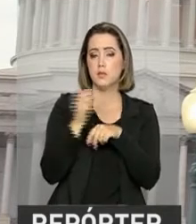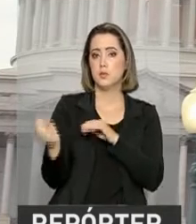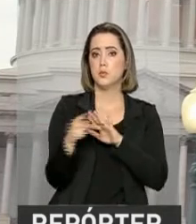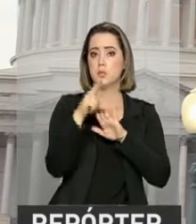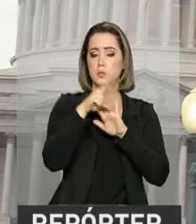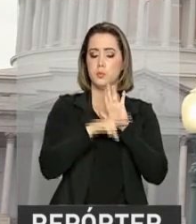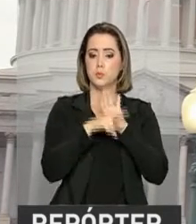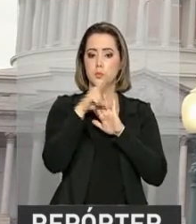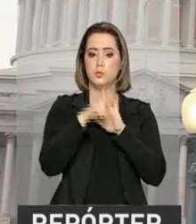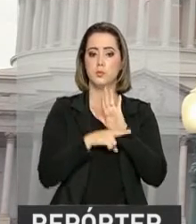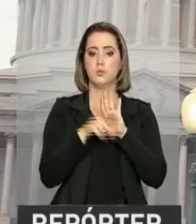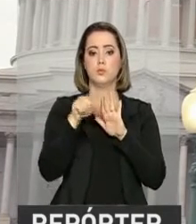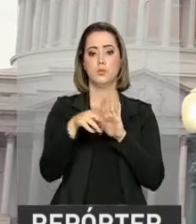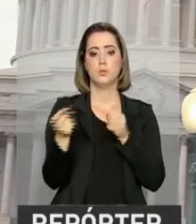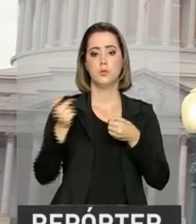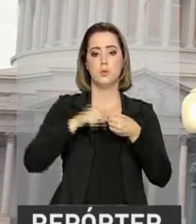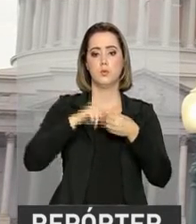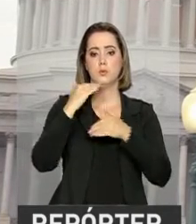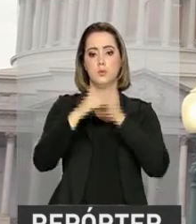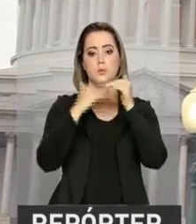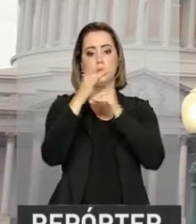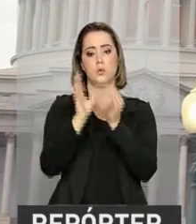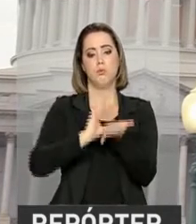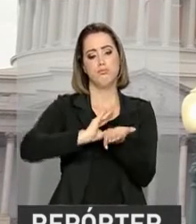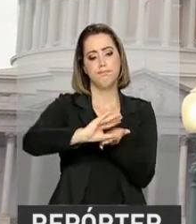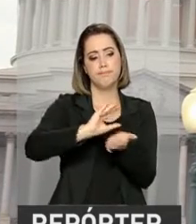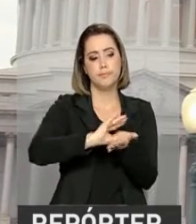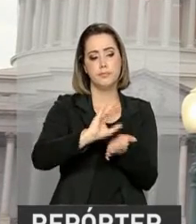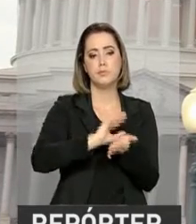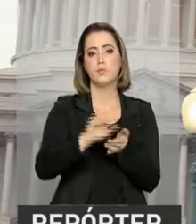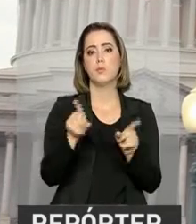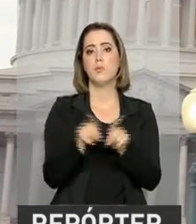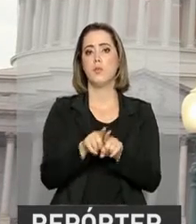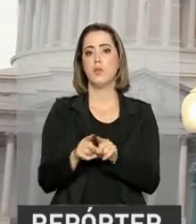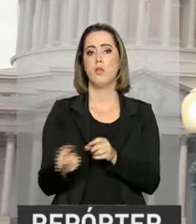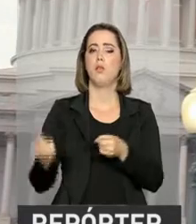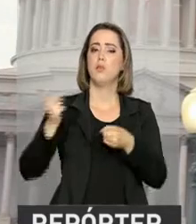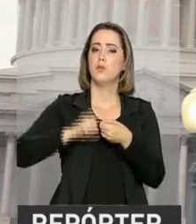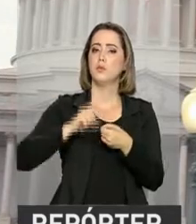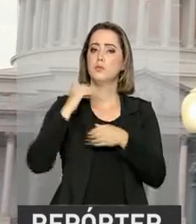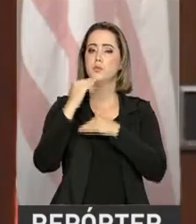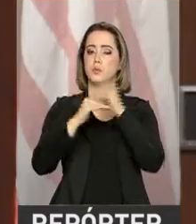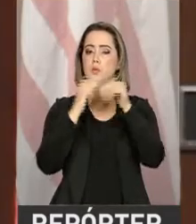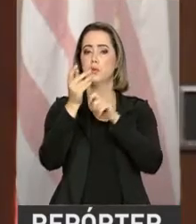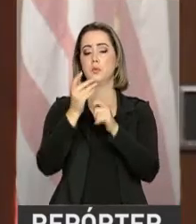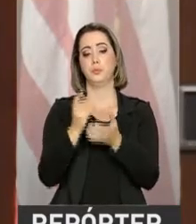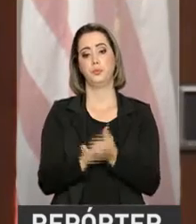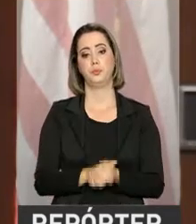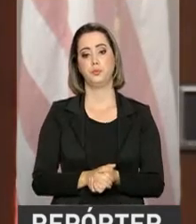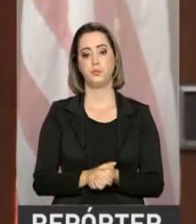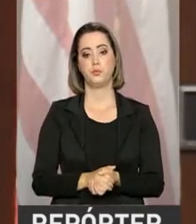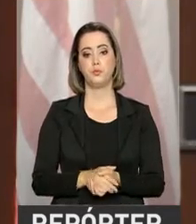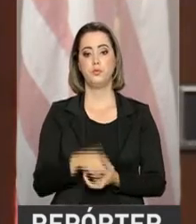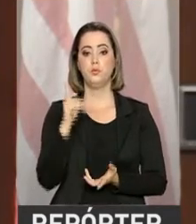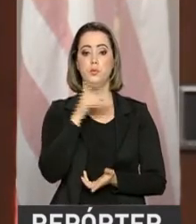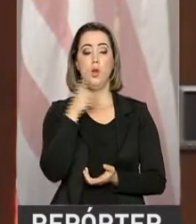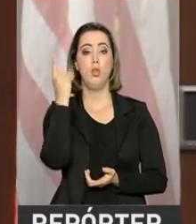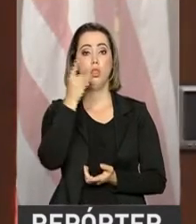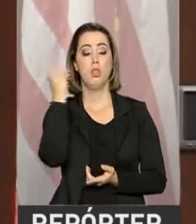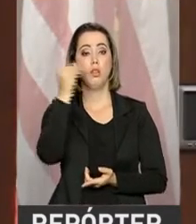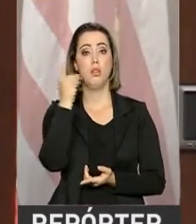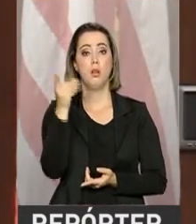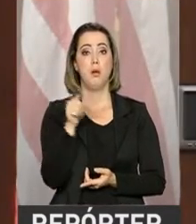está fazendo para voltar a receber investimentos e retomar o crescimento deputados democratas e